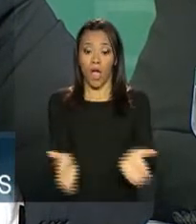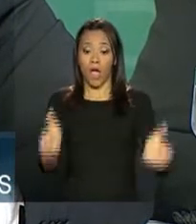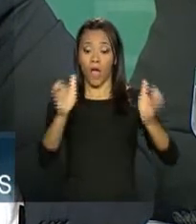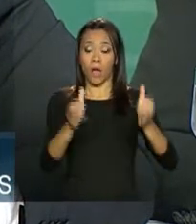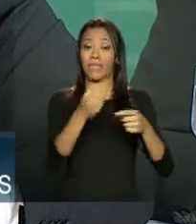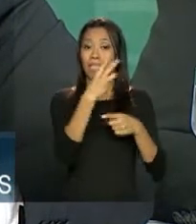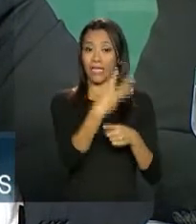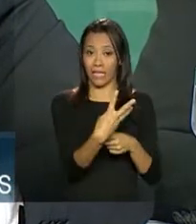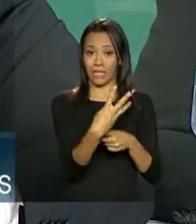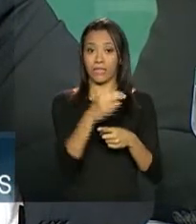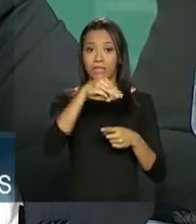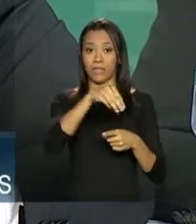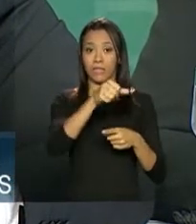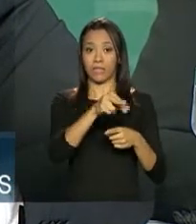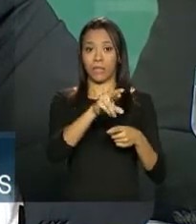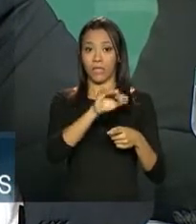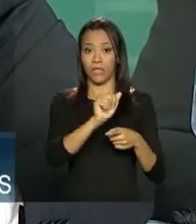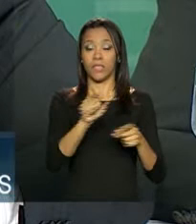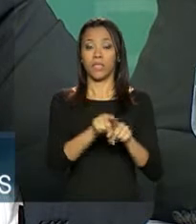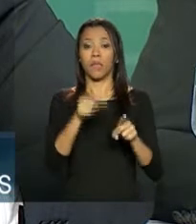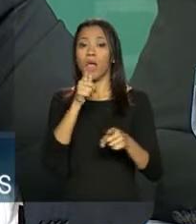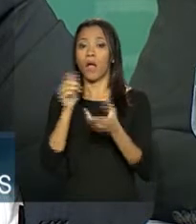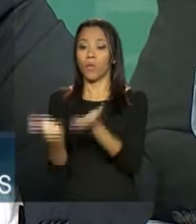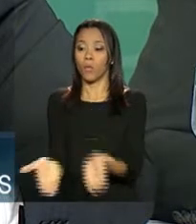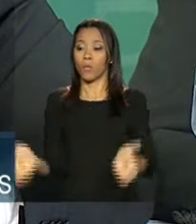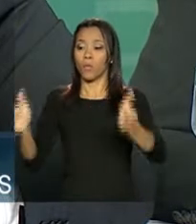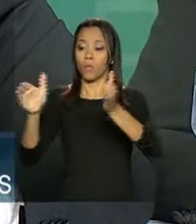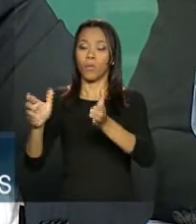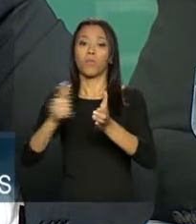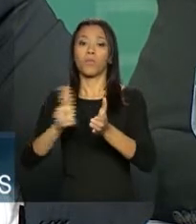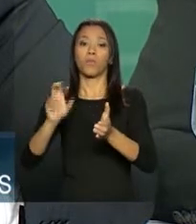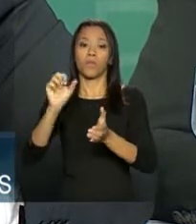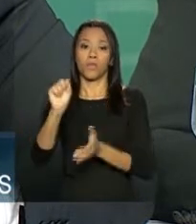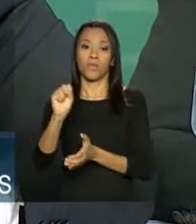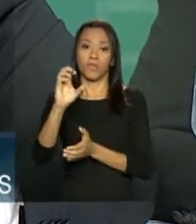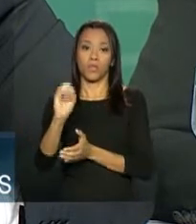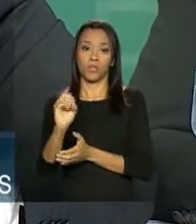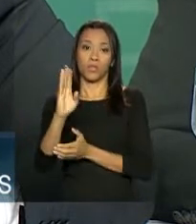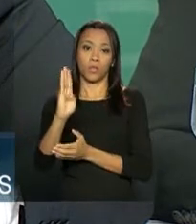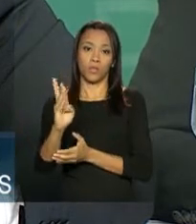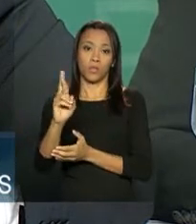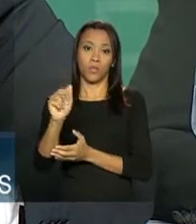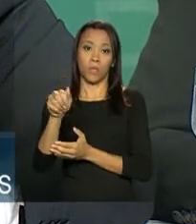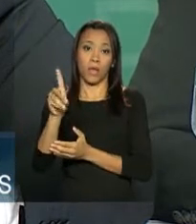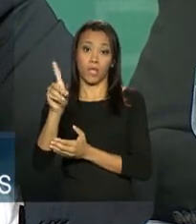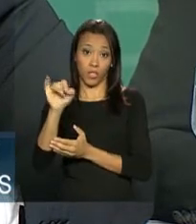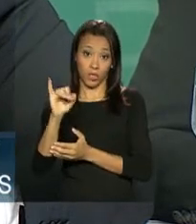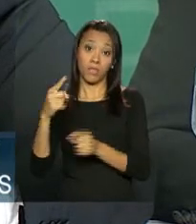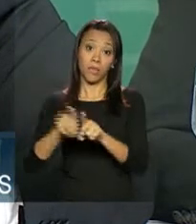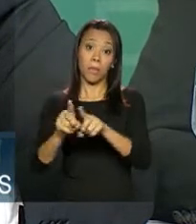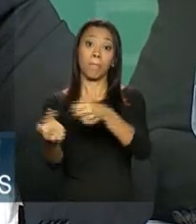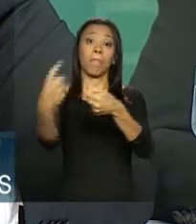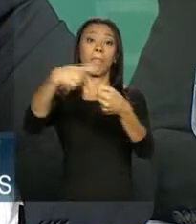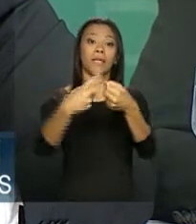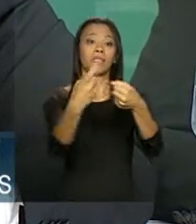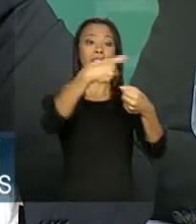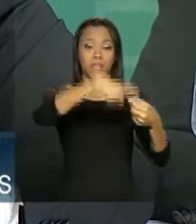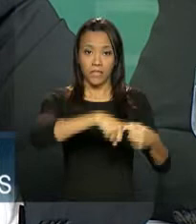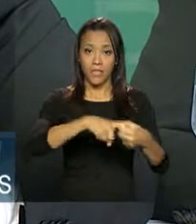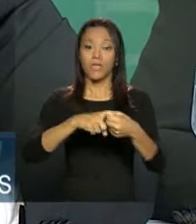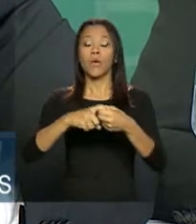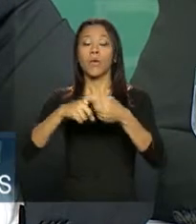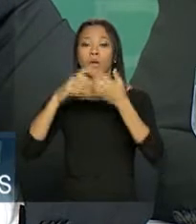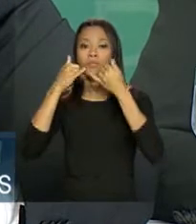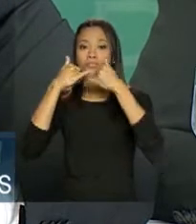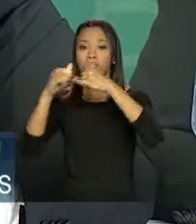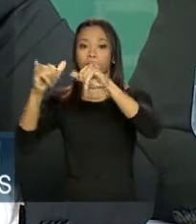Sobradinho com a participação direta nesse caso com a participação Direta do INSS das empresas de energia elétrica houve uma